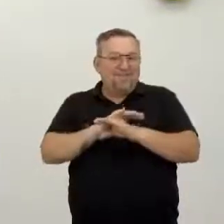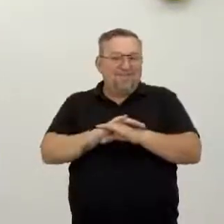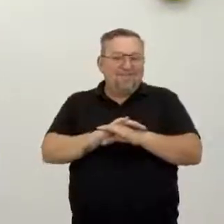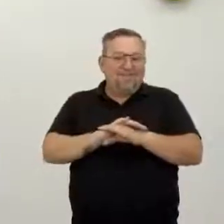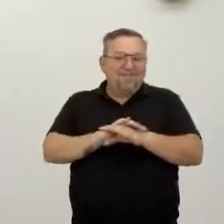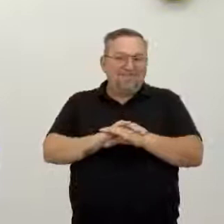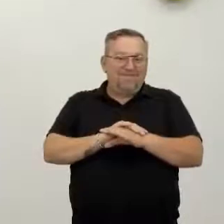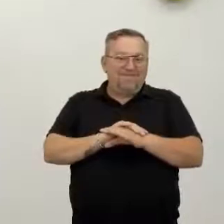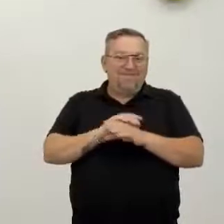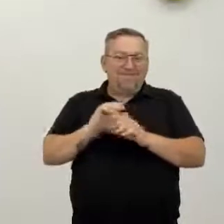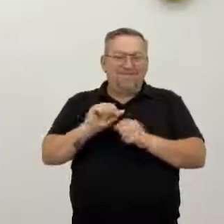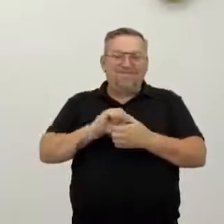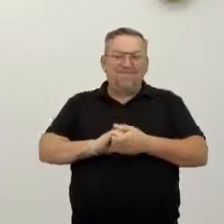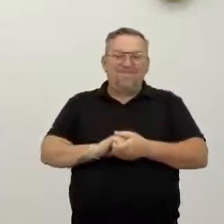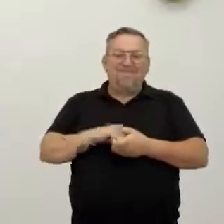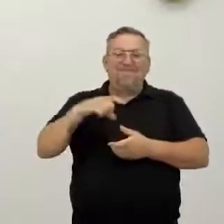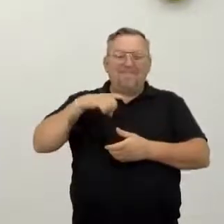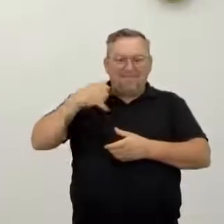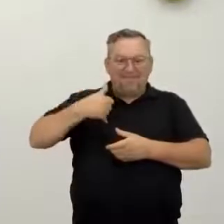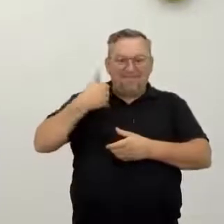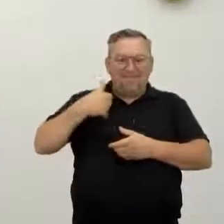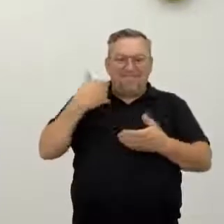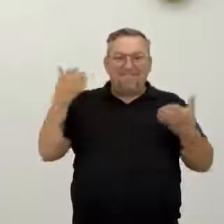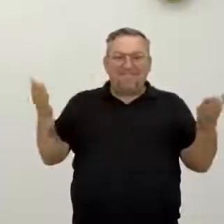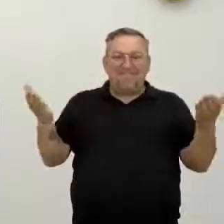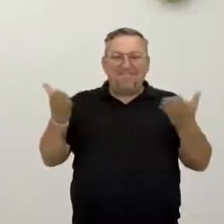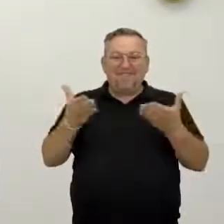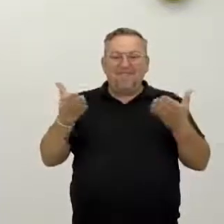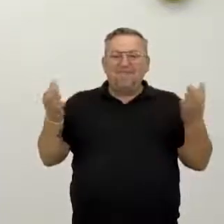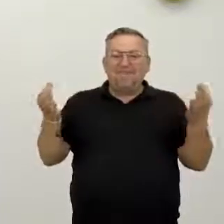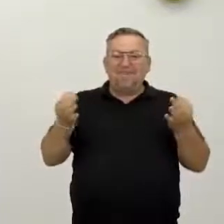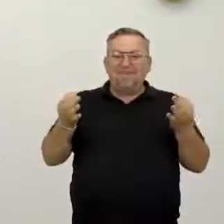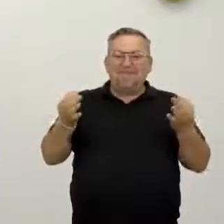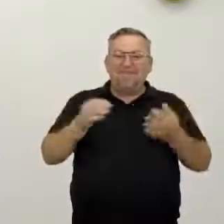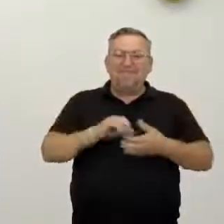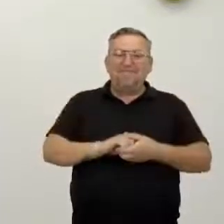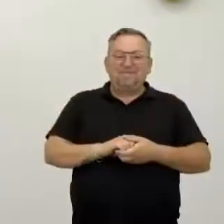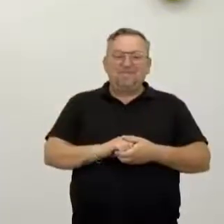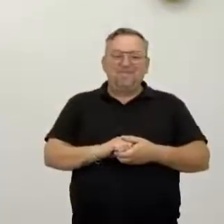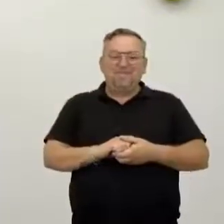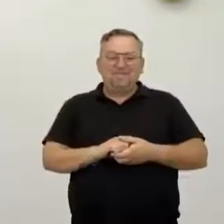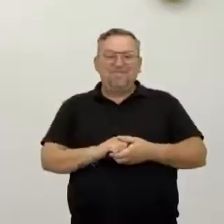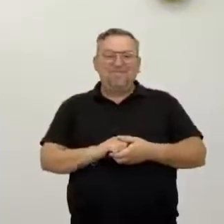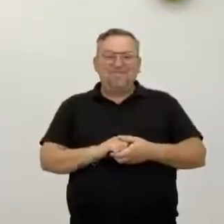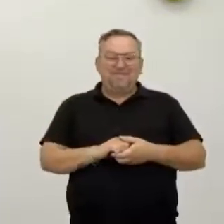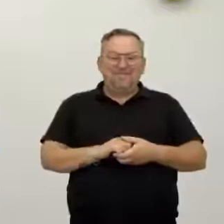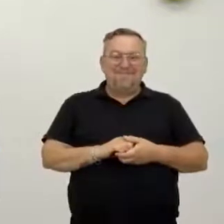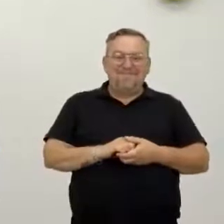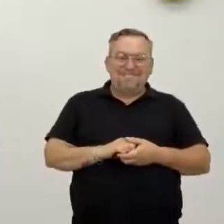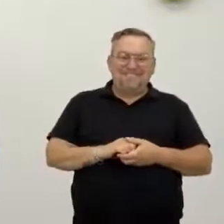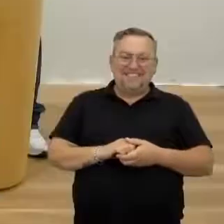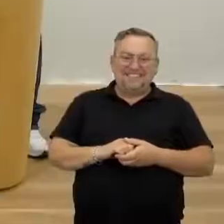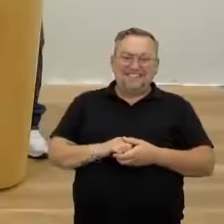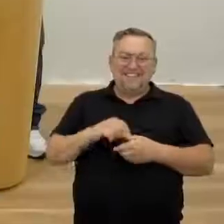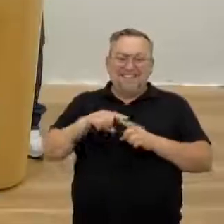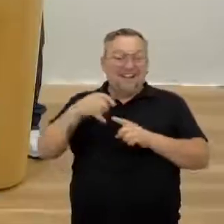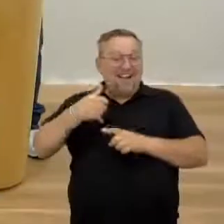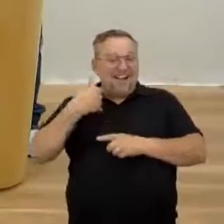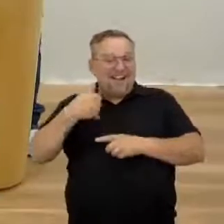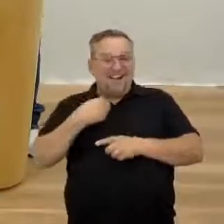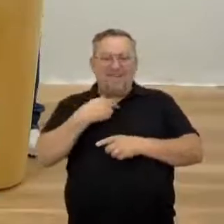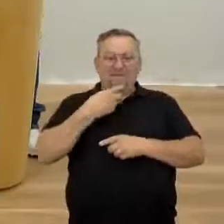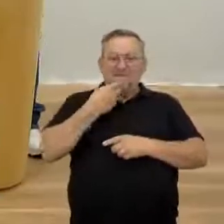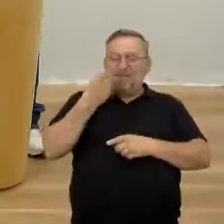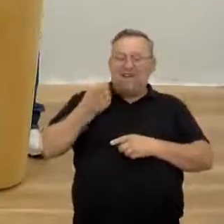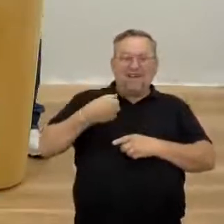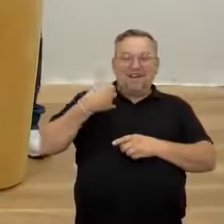né? Mas está fazendo aniversário, eu tinha esquecido, tá? Mas, ó, lembrei, tá? Não esqueceu então, não, fazer não conta. Claro, não pode contar, Não,